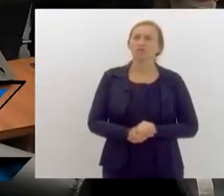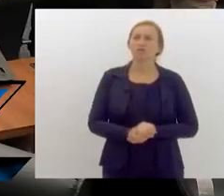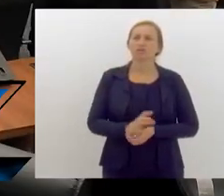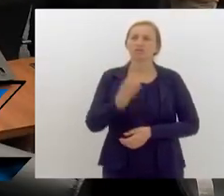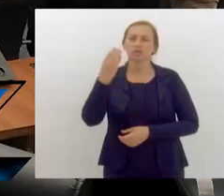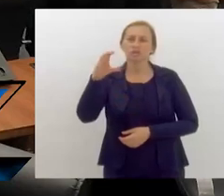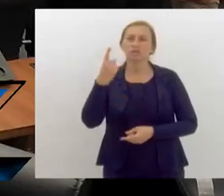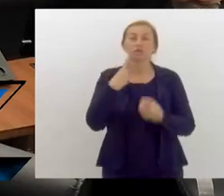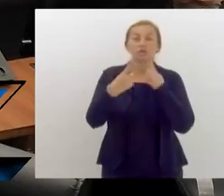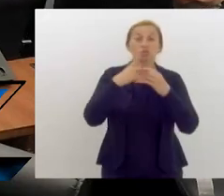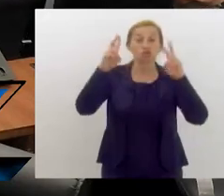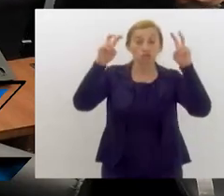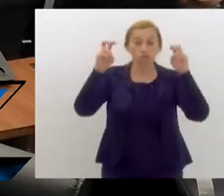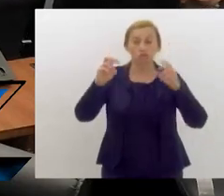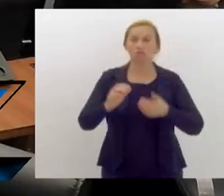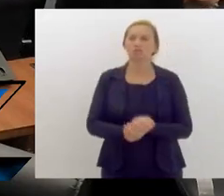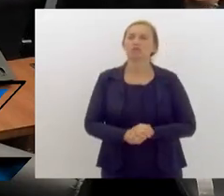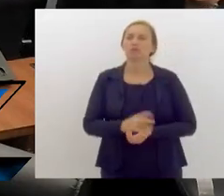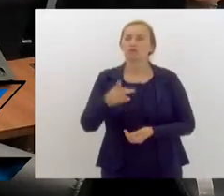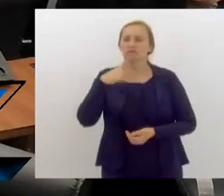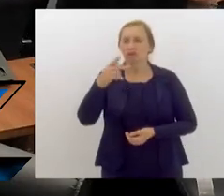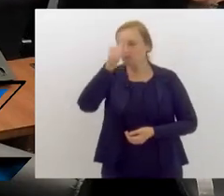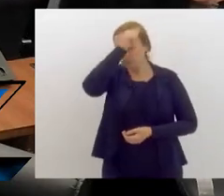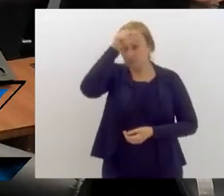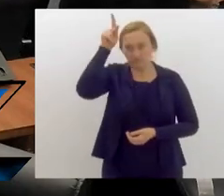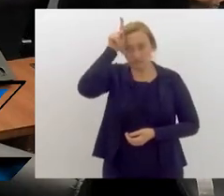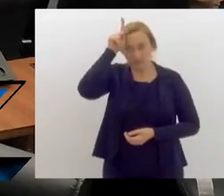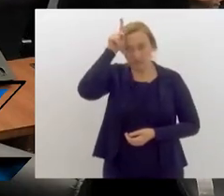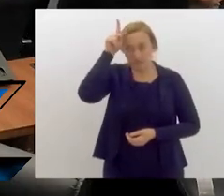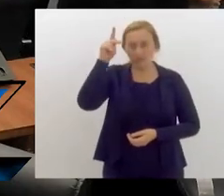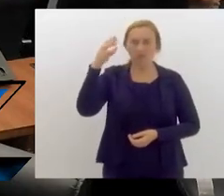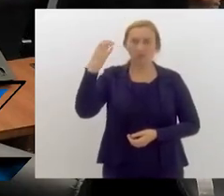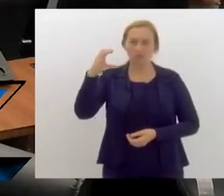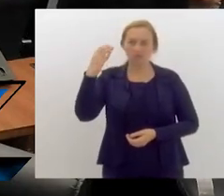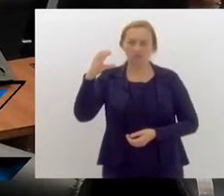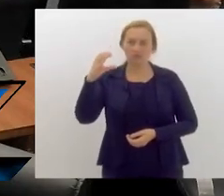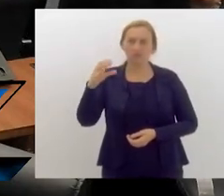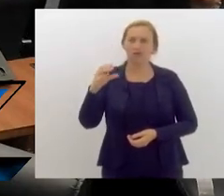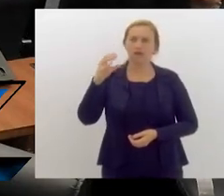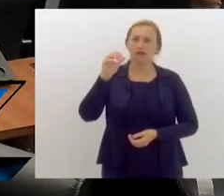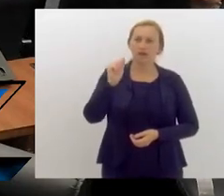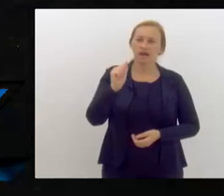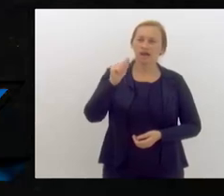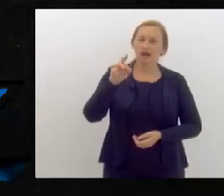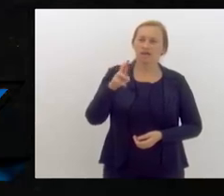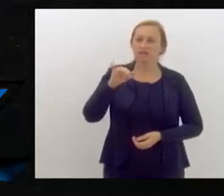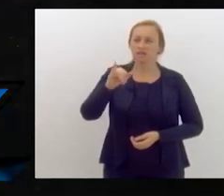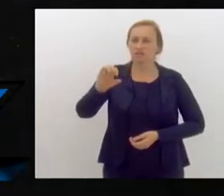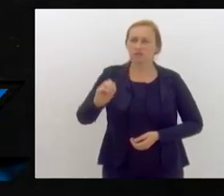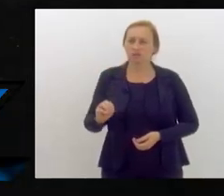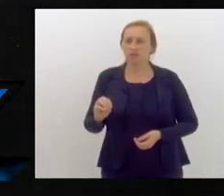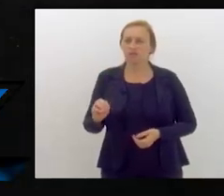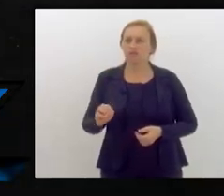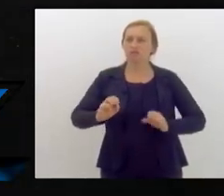situação estamos falando com o prefeito da cidade de Niterói o prefeito Axel grael e vamos interagir fortemente